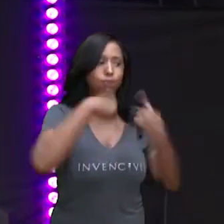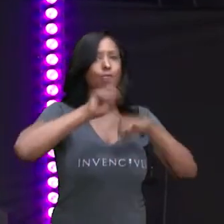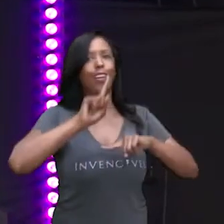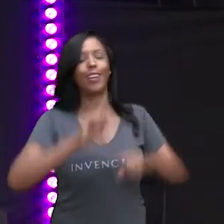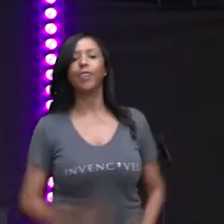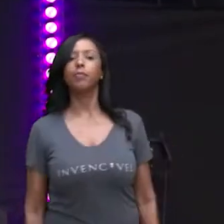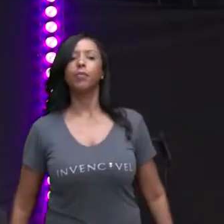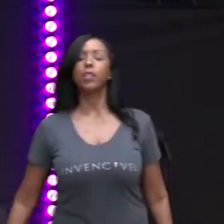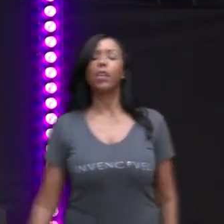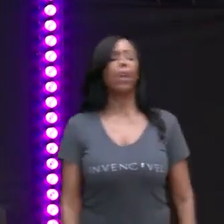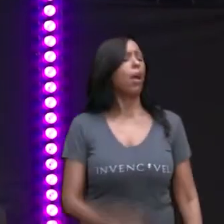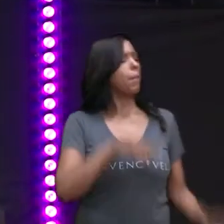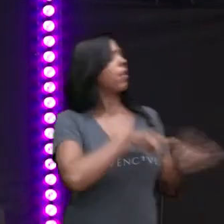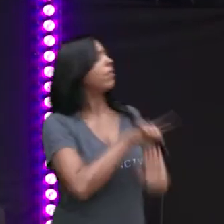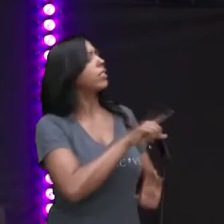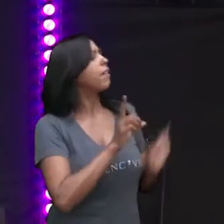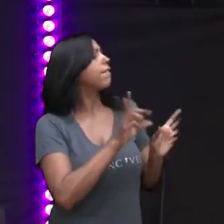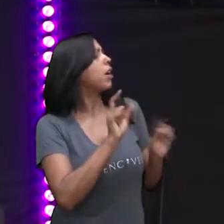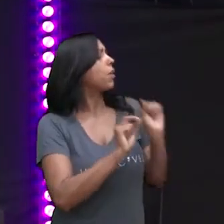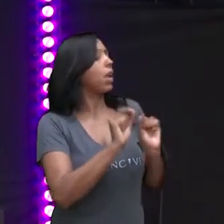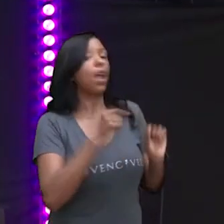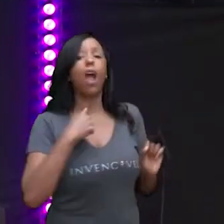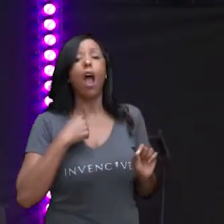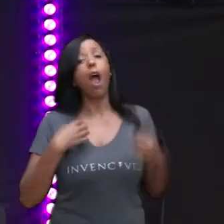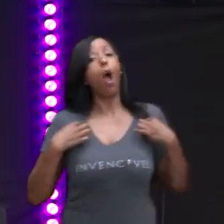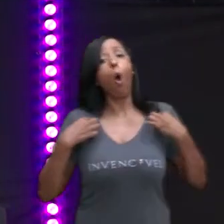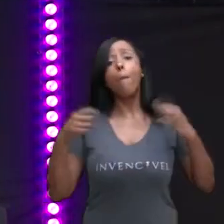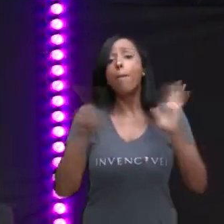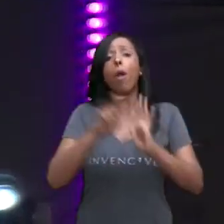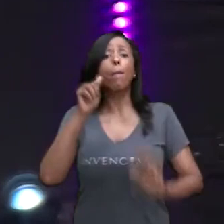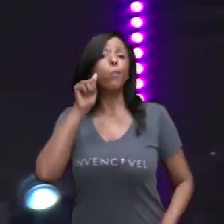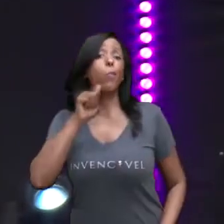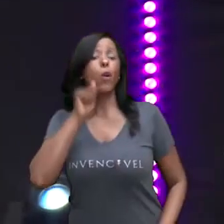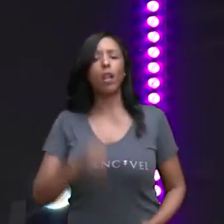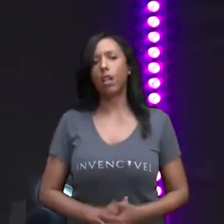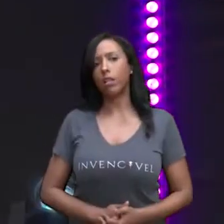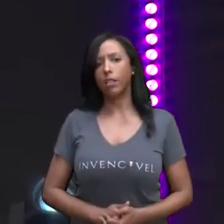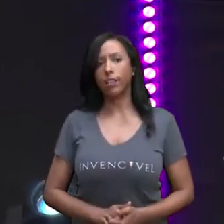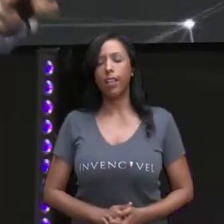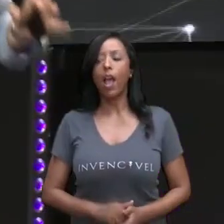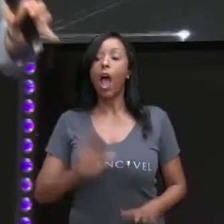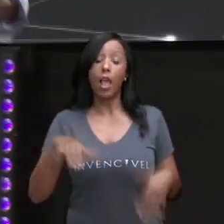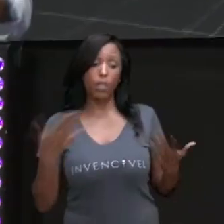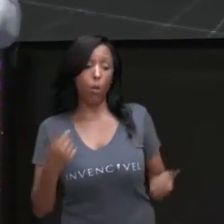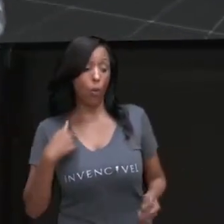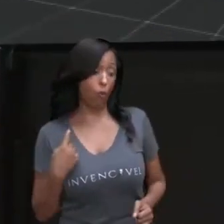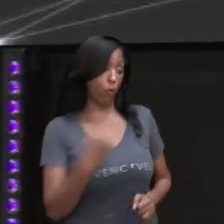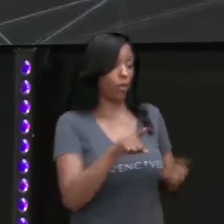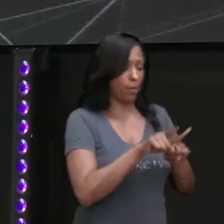lado da sua, vendendo só blusa e calça. É para adulto ou para criança? É para criança, então para